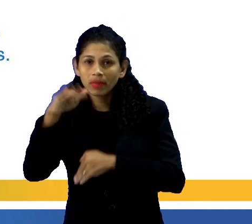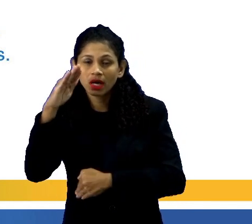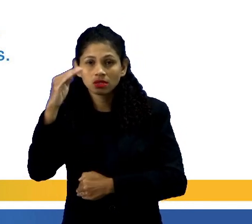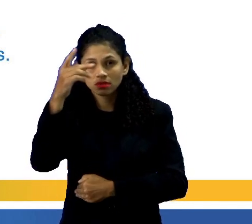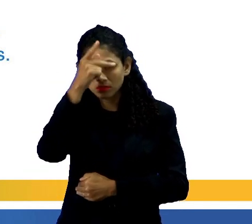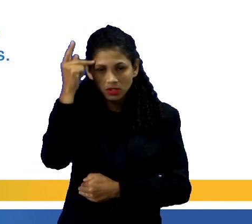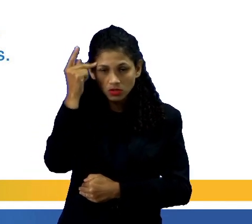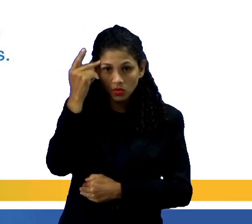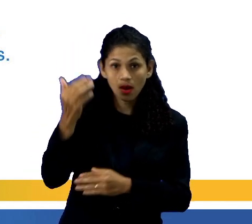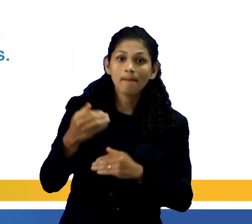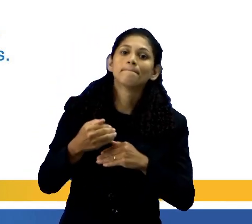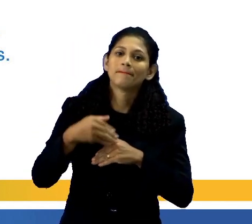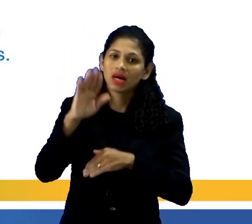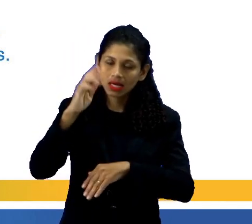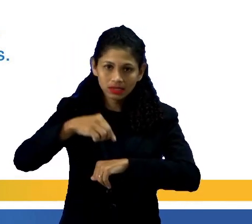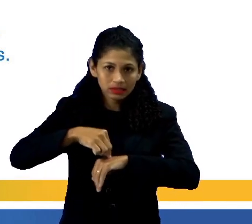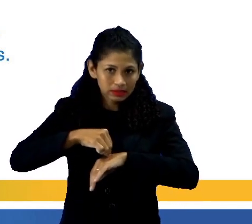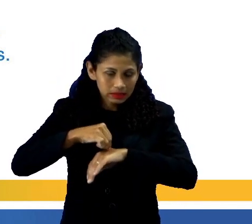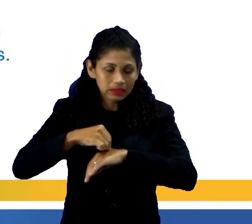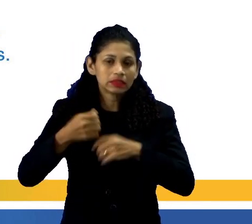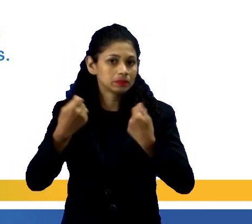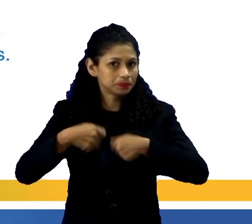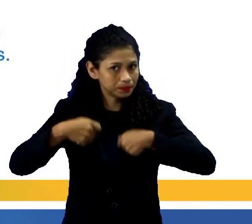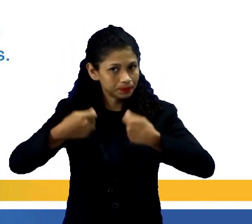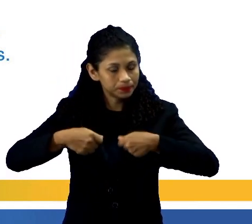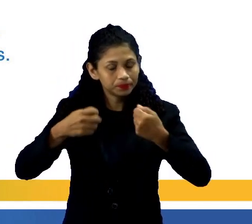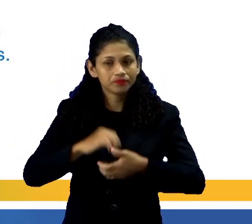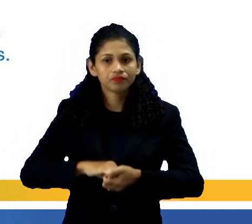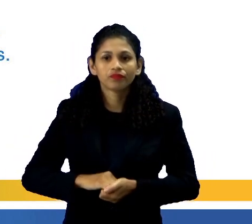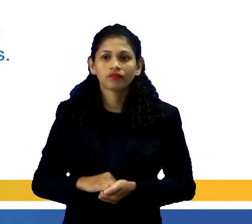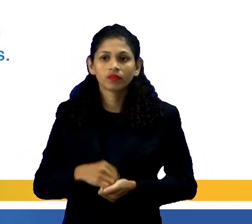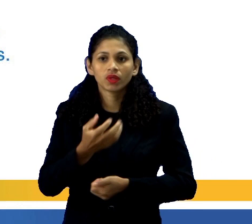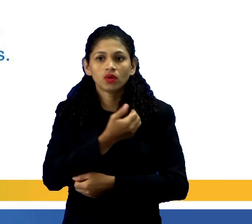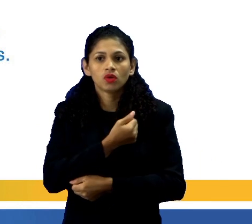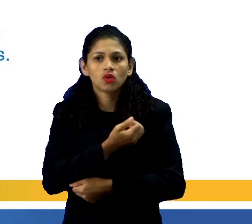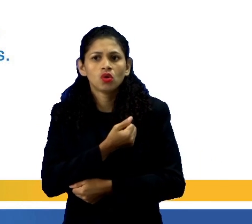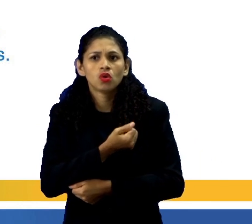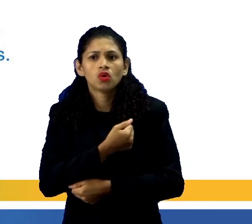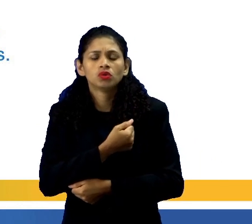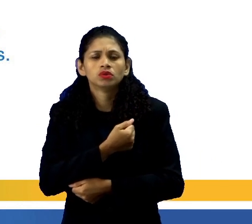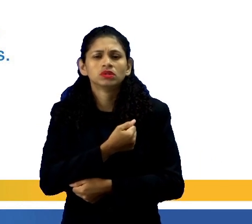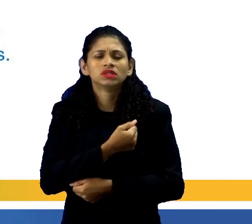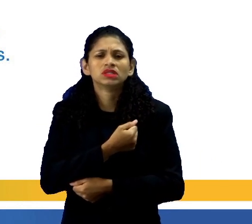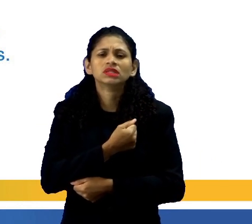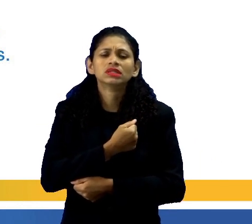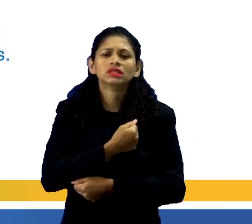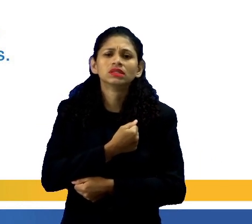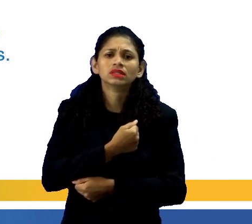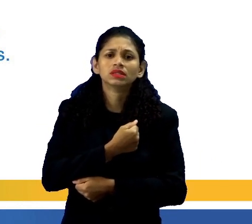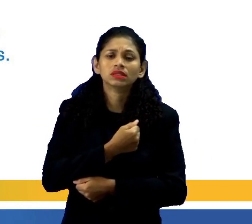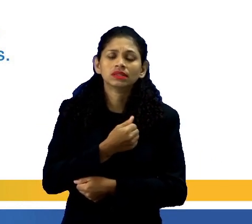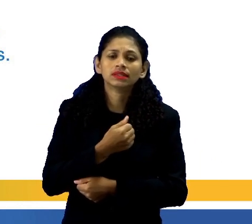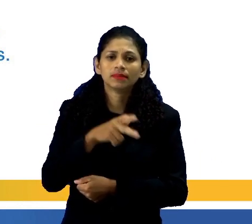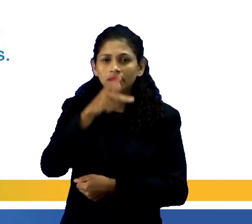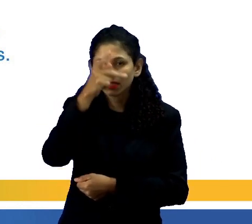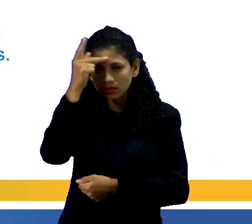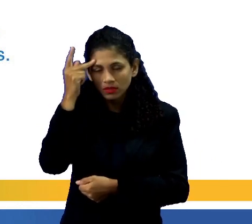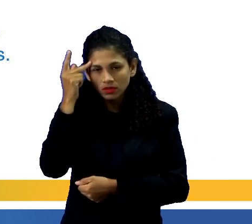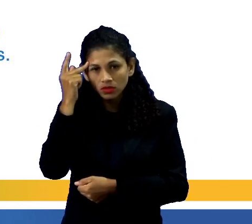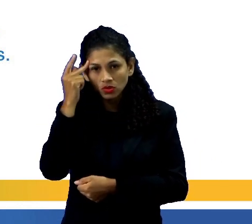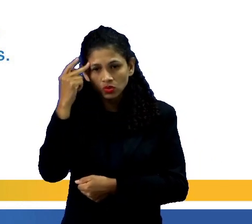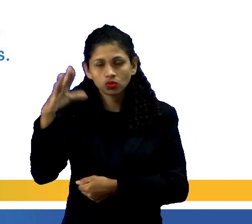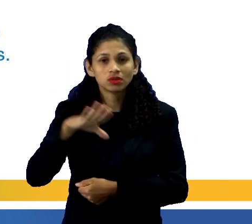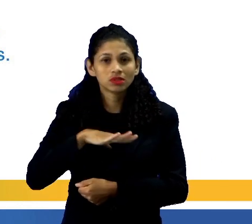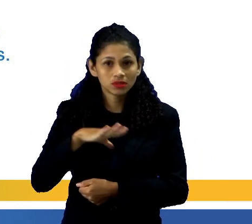de carne. Número de habitantes em uma cidade e a taxa de mortalidade. Quanto mais pessoas em uma